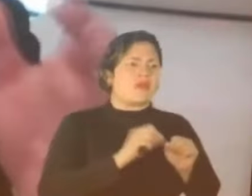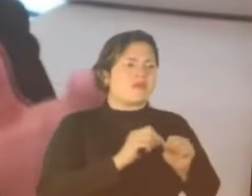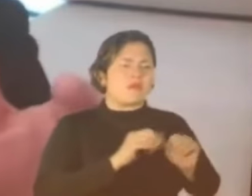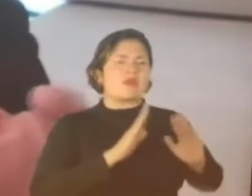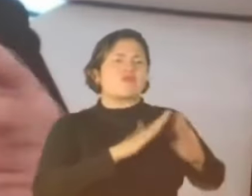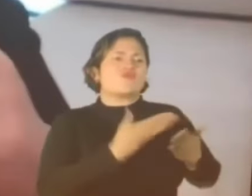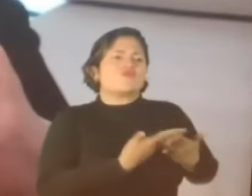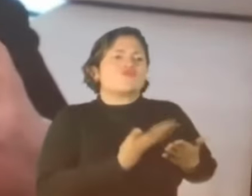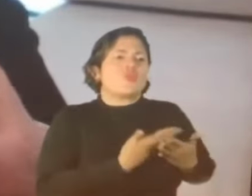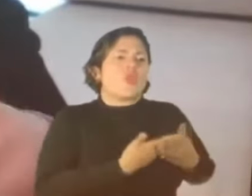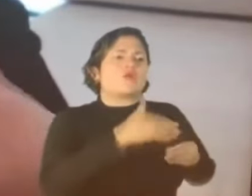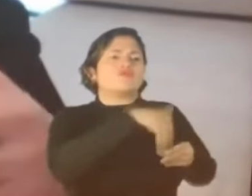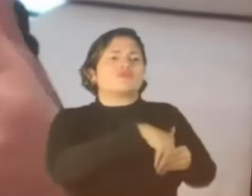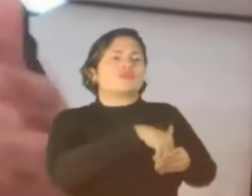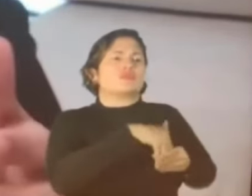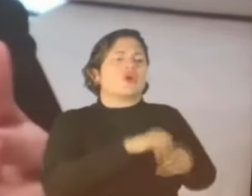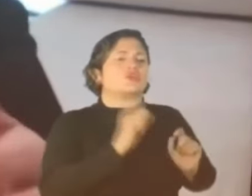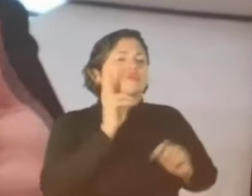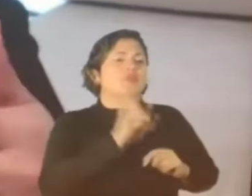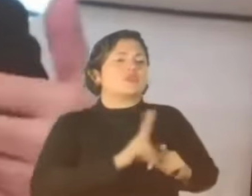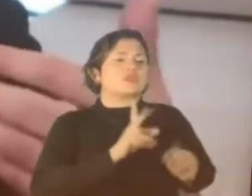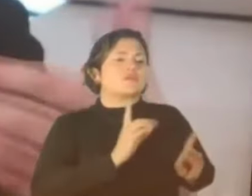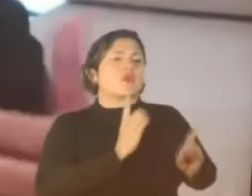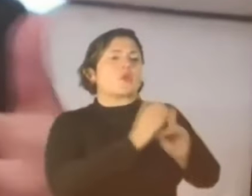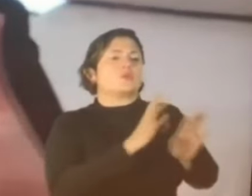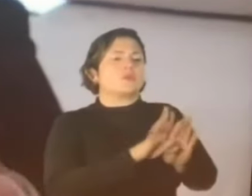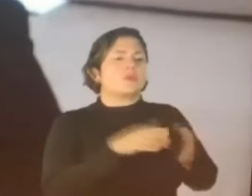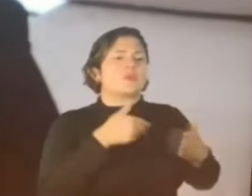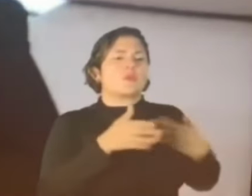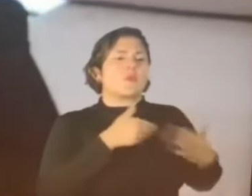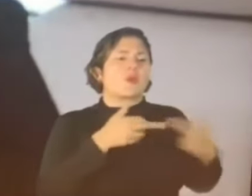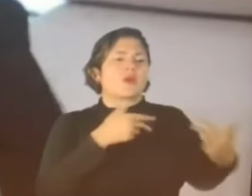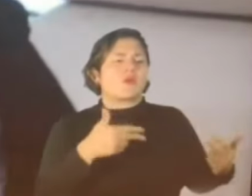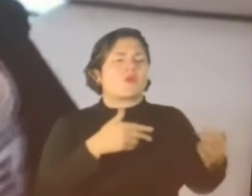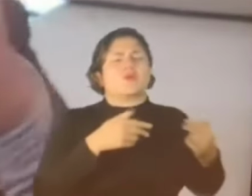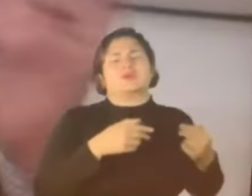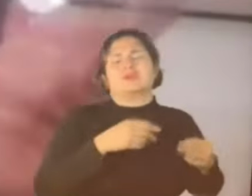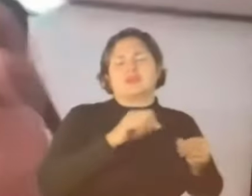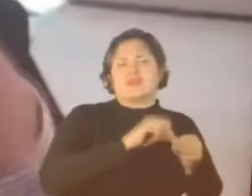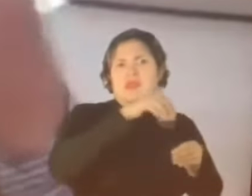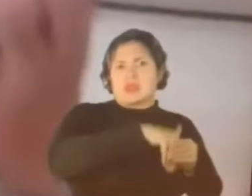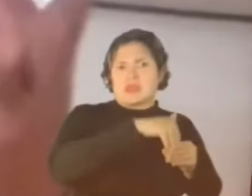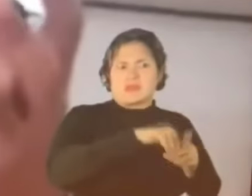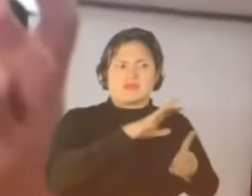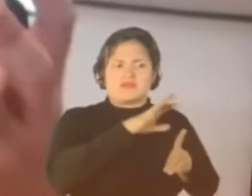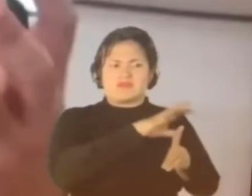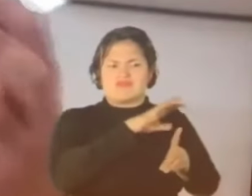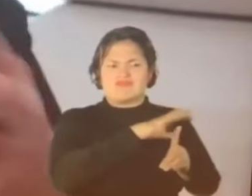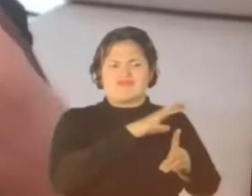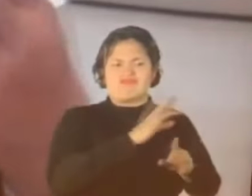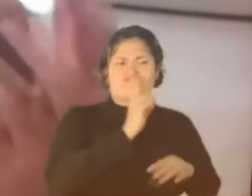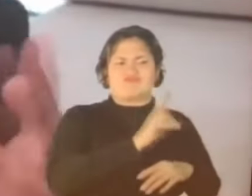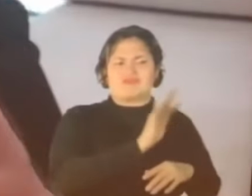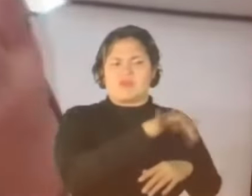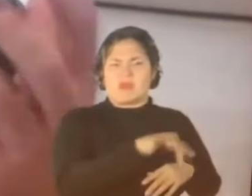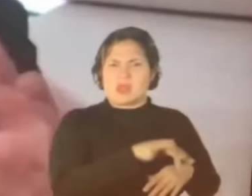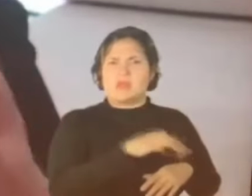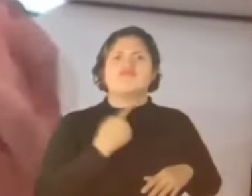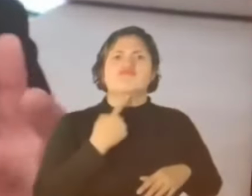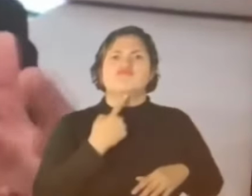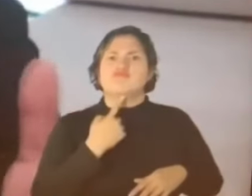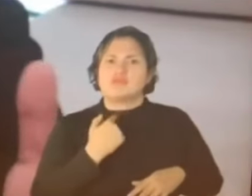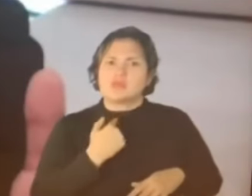que a possibilidade de qualquer ilícito eleitoral interferir no resultado final da vontade